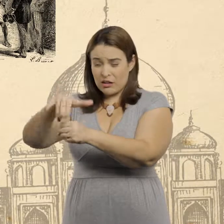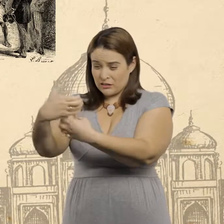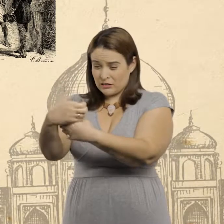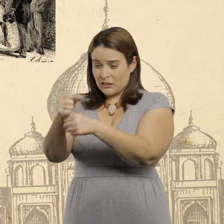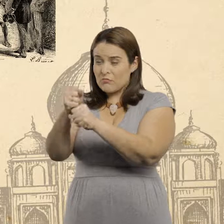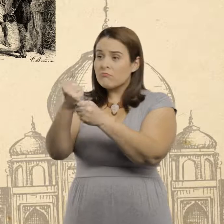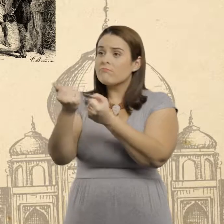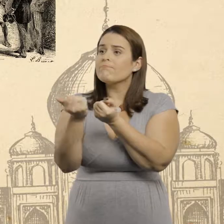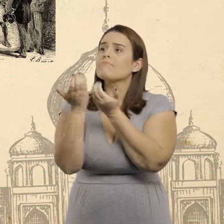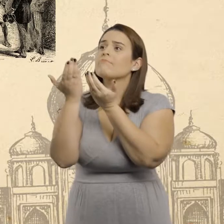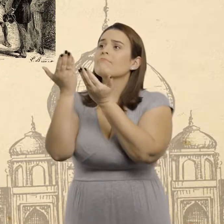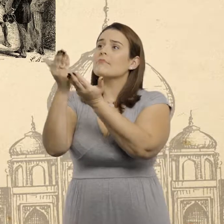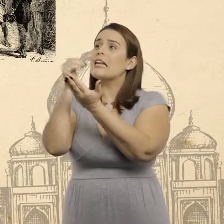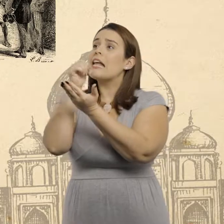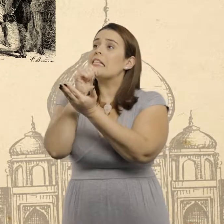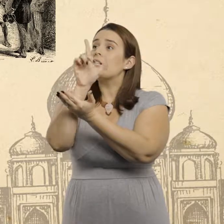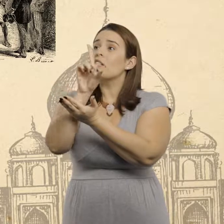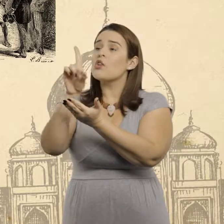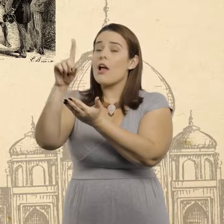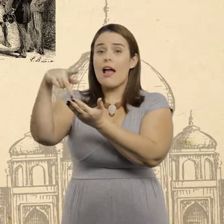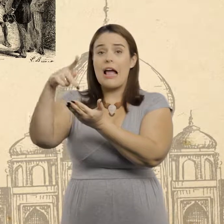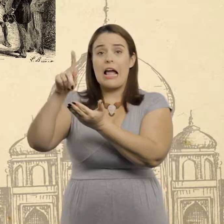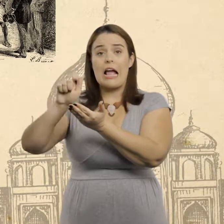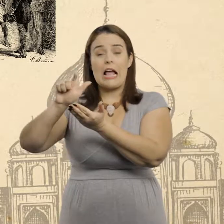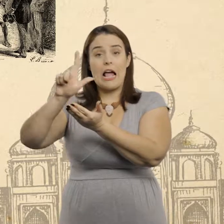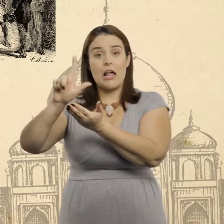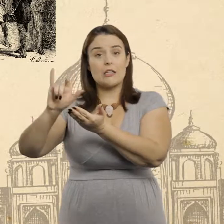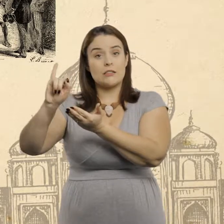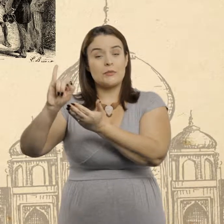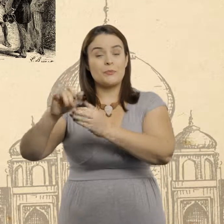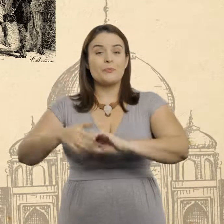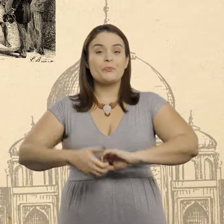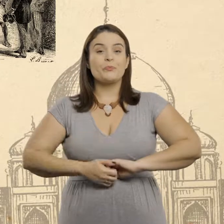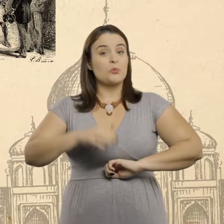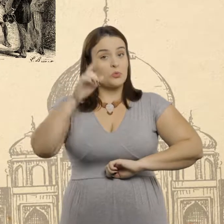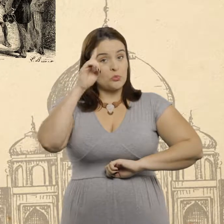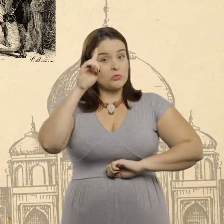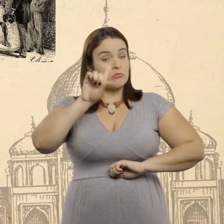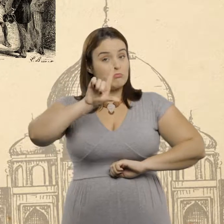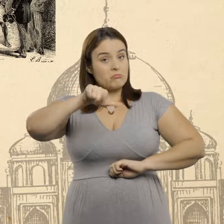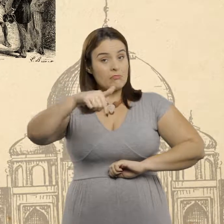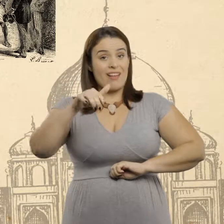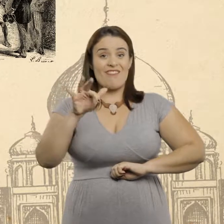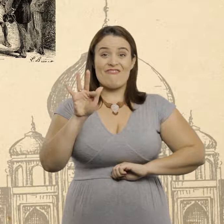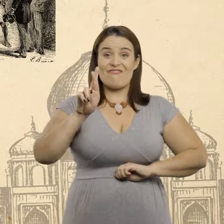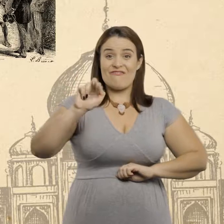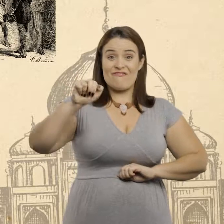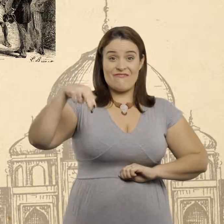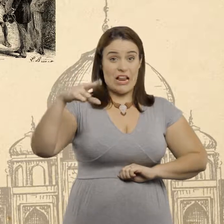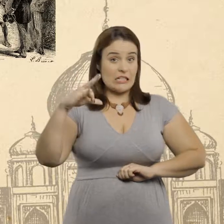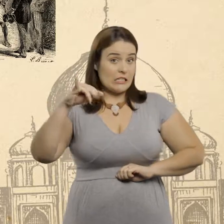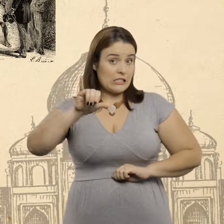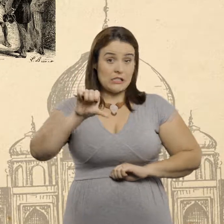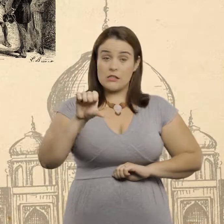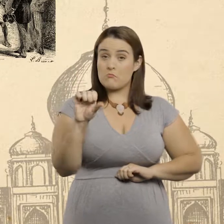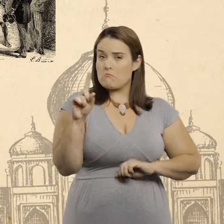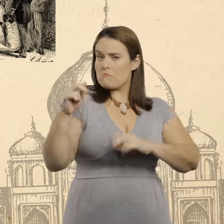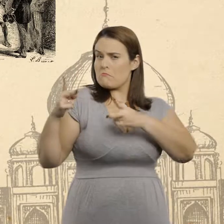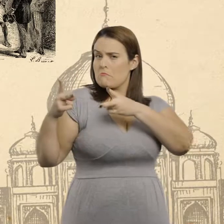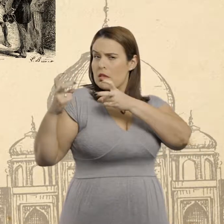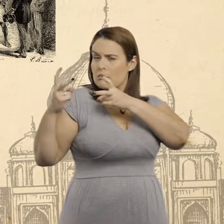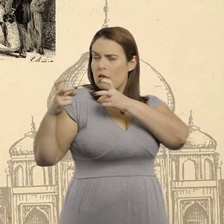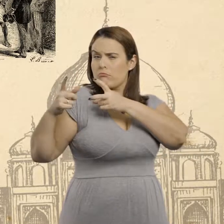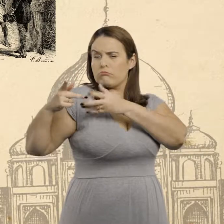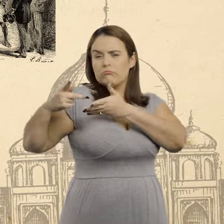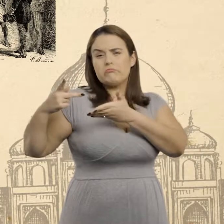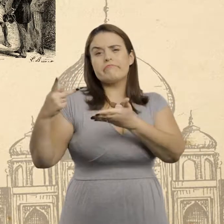Eles ofereciam as vítimas à deusa Kali. No dia seguinte, Sir Francis Cromarty percebeu que o relógio de Passepartout